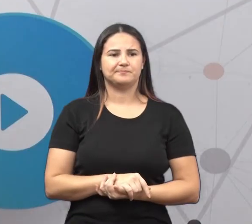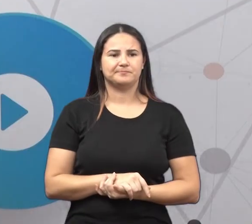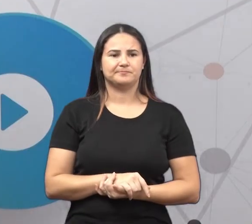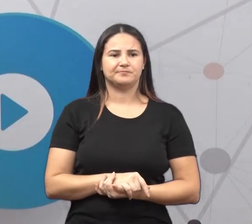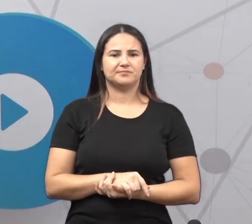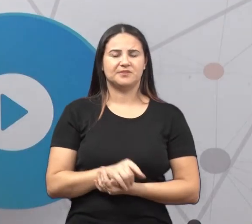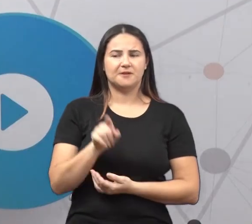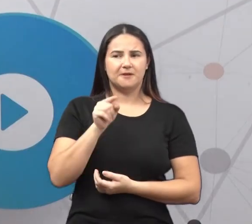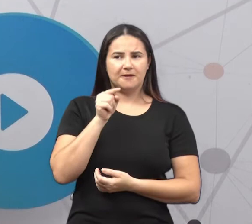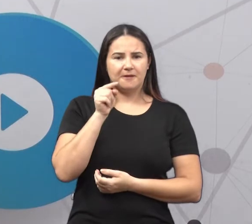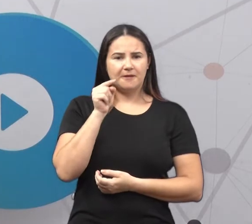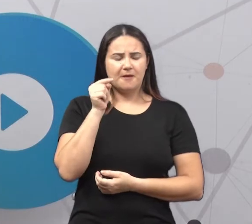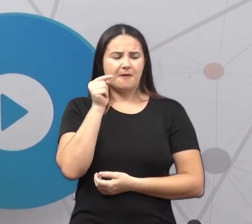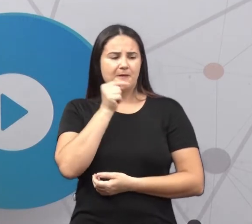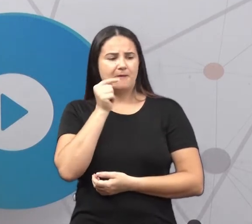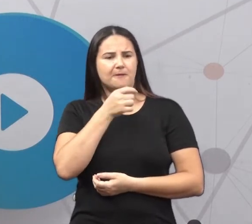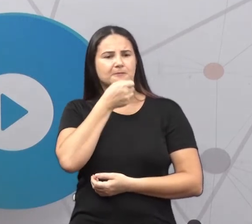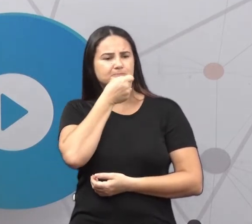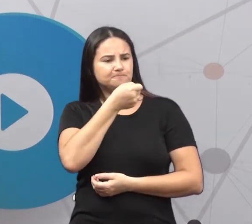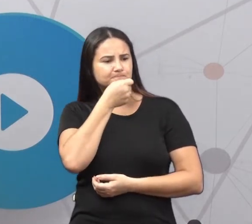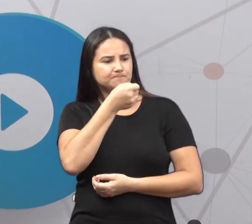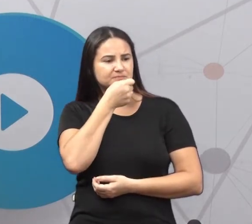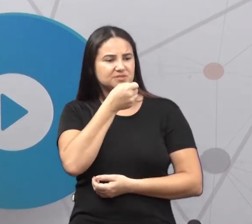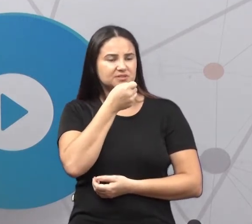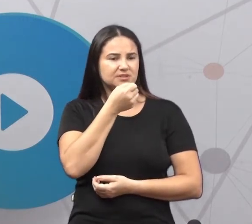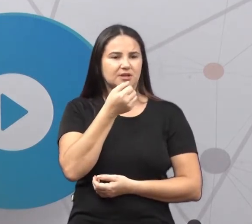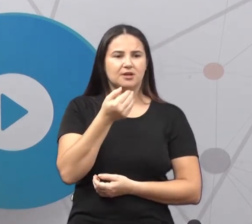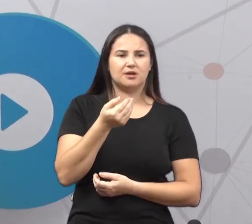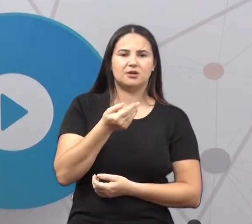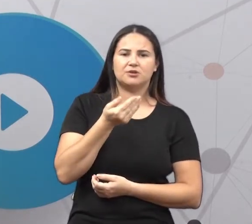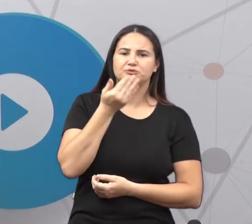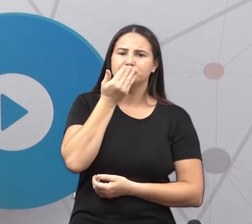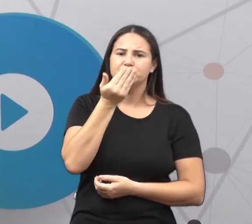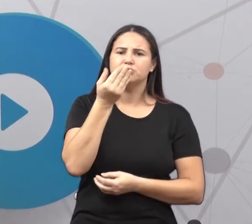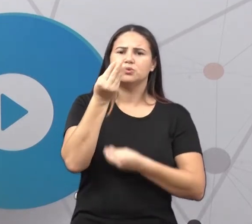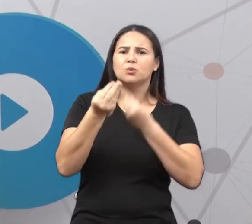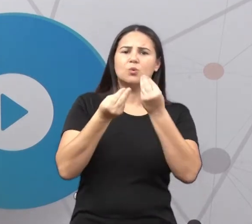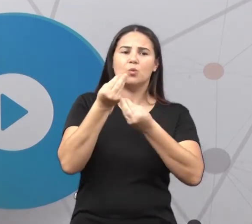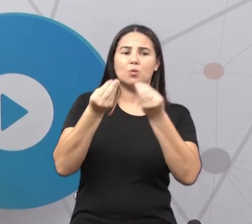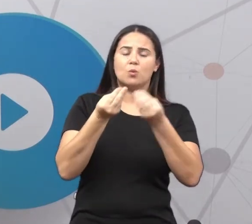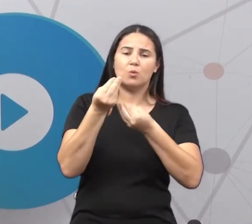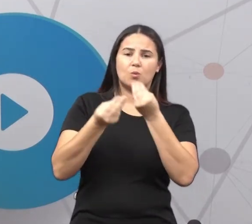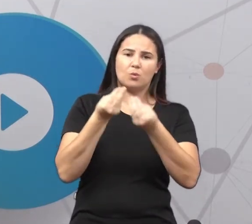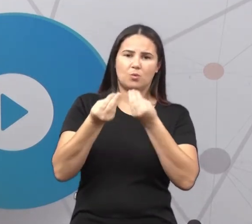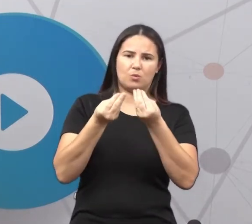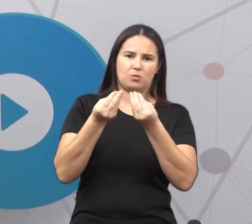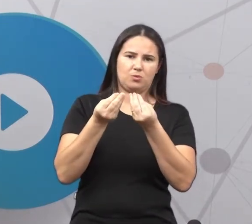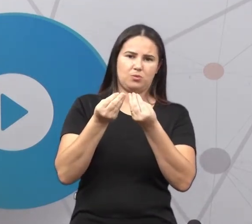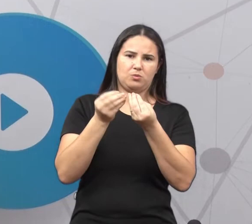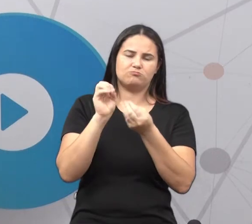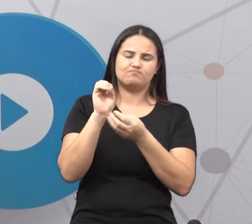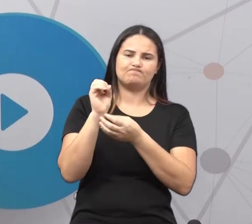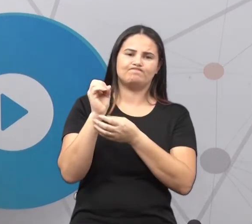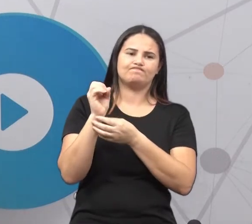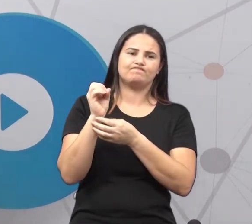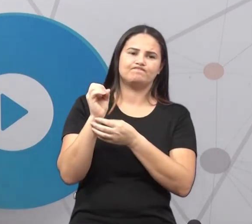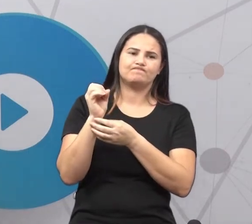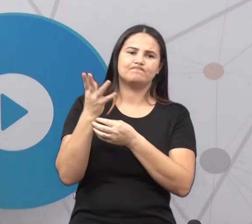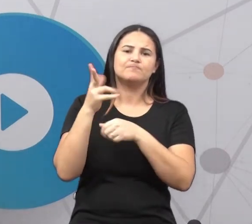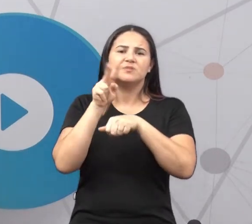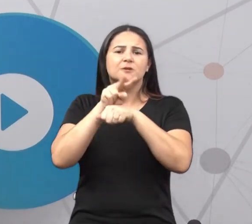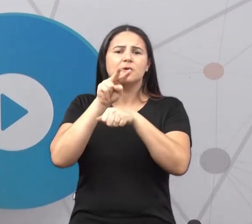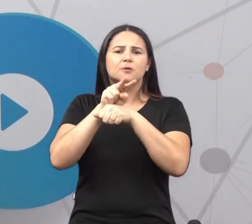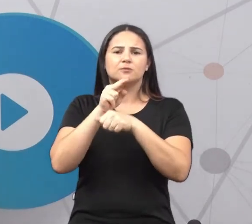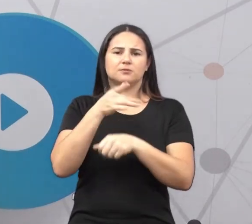Essa entrevista aí, ele vai dar dicas de como você pode manter a sua saúde mental, tá? Então, quem quiser acompanhar, tem um site